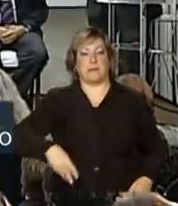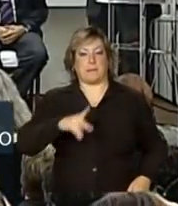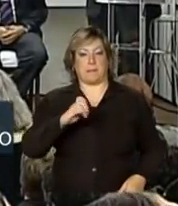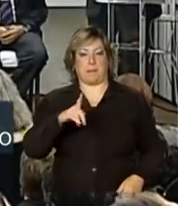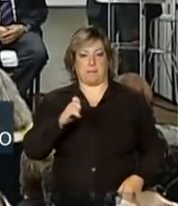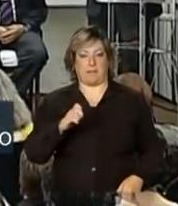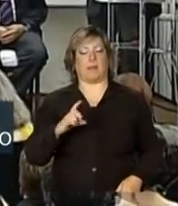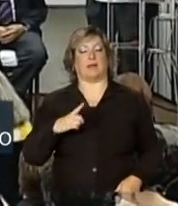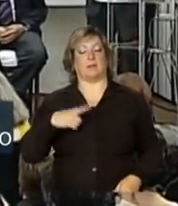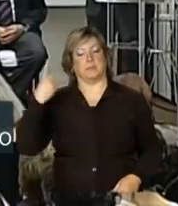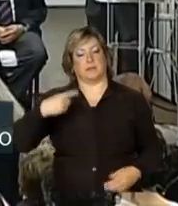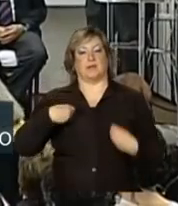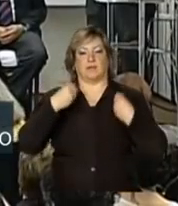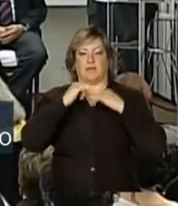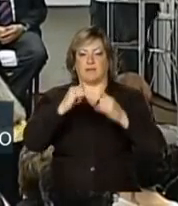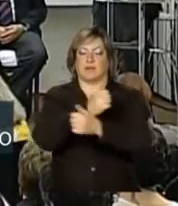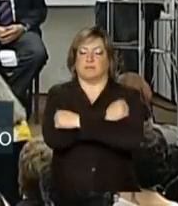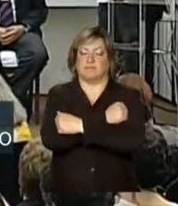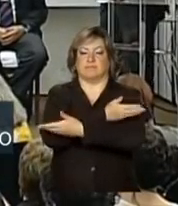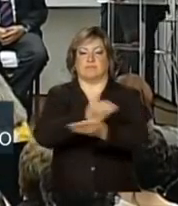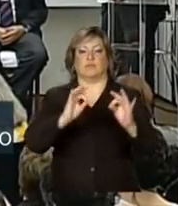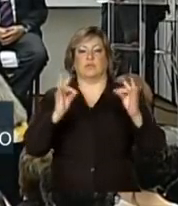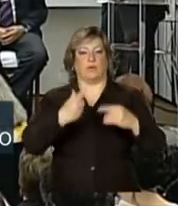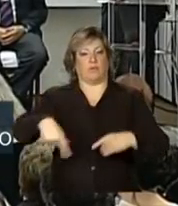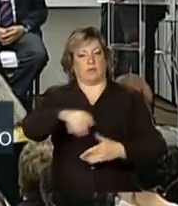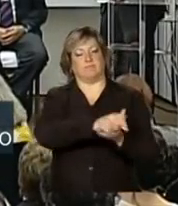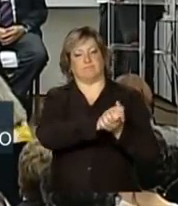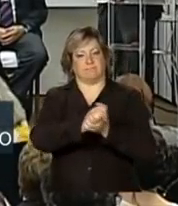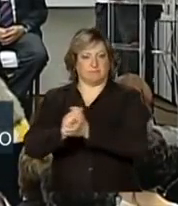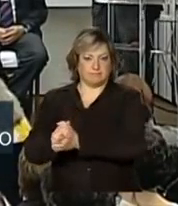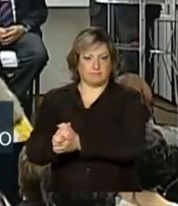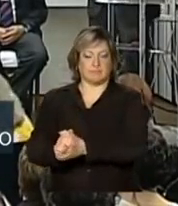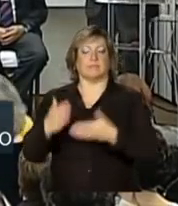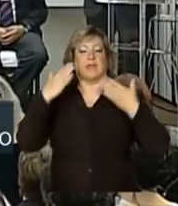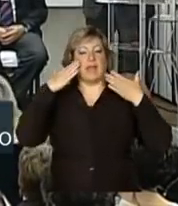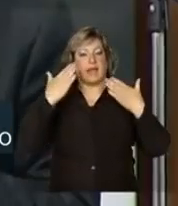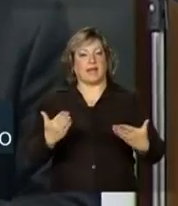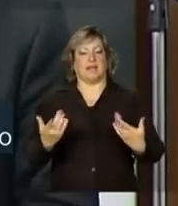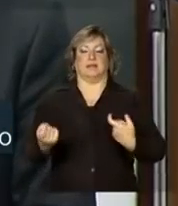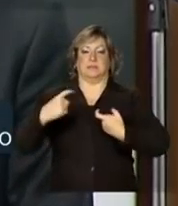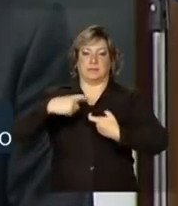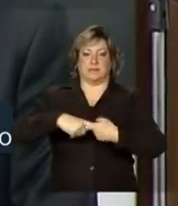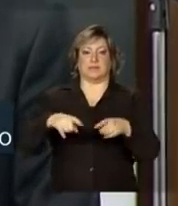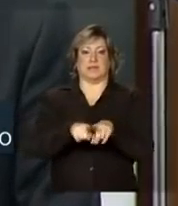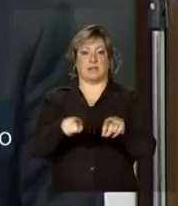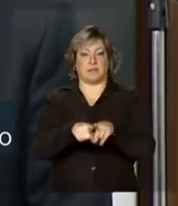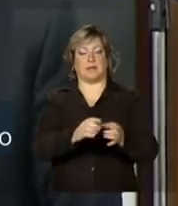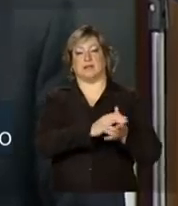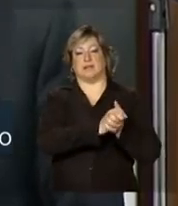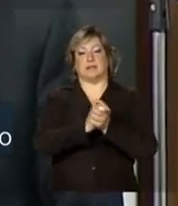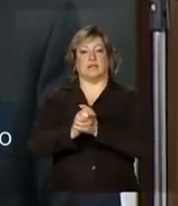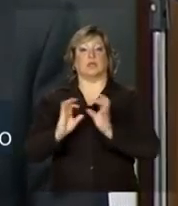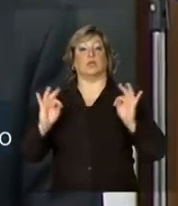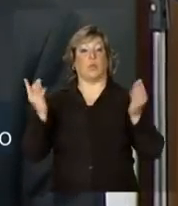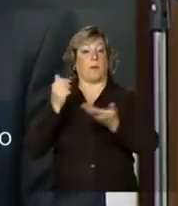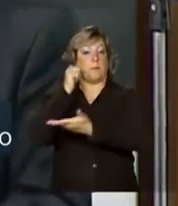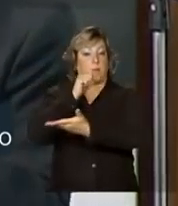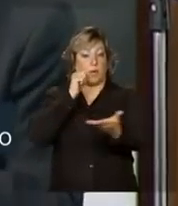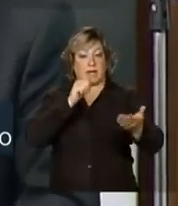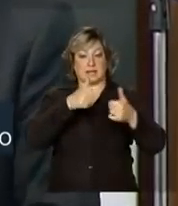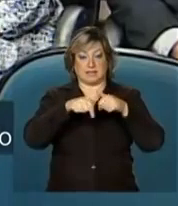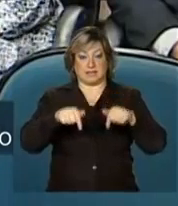Pepe Vargas, saudar todos vocês aqui, agradecer a parceria, também saudar todas as mulheres que